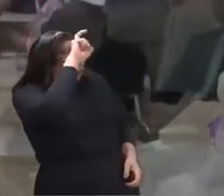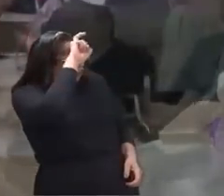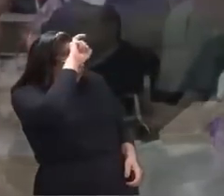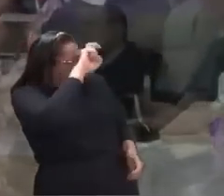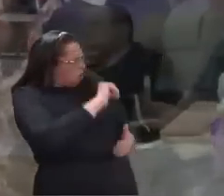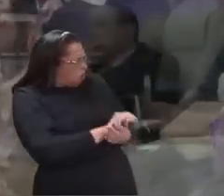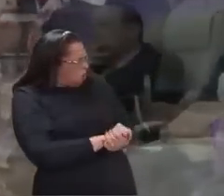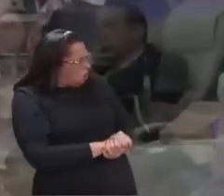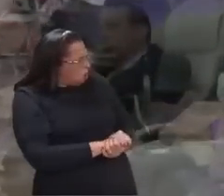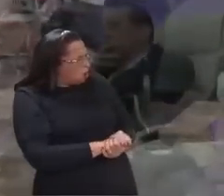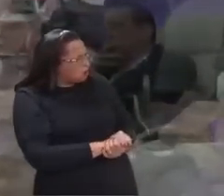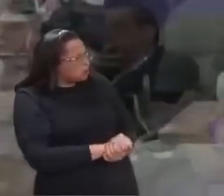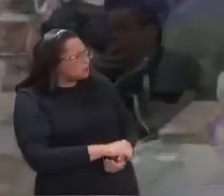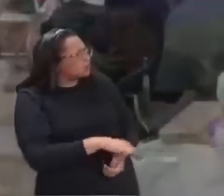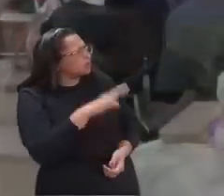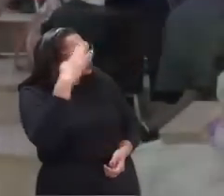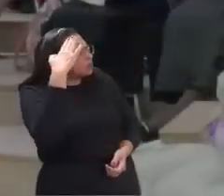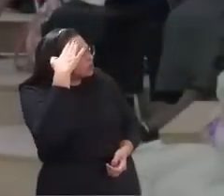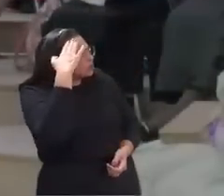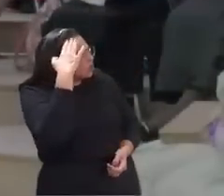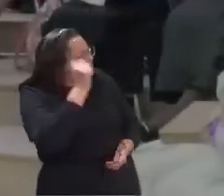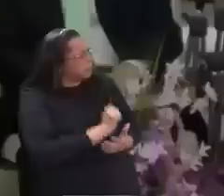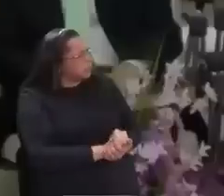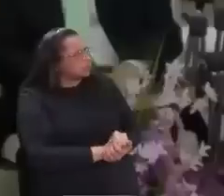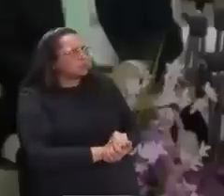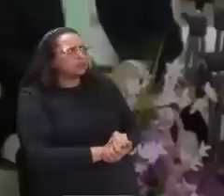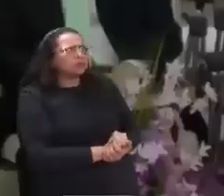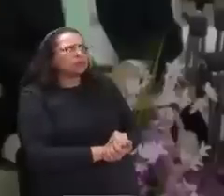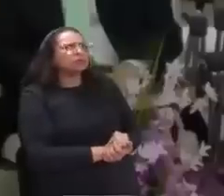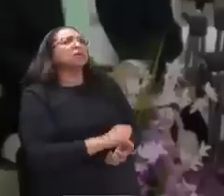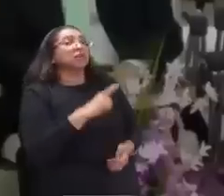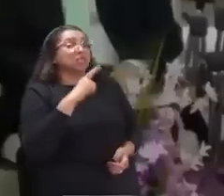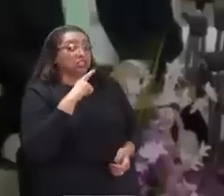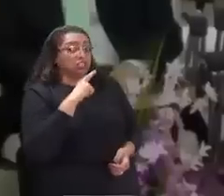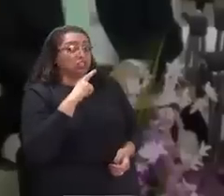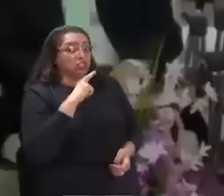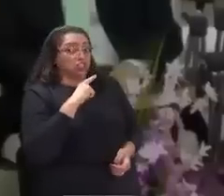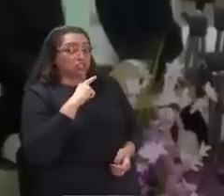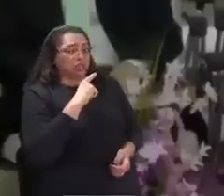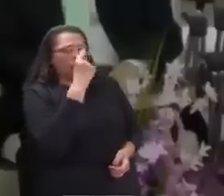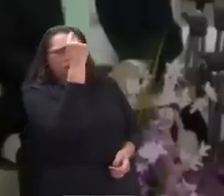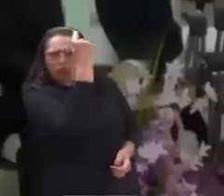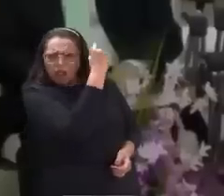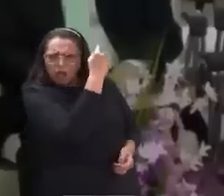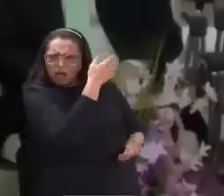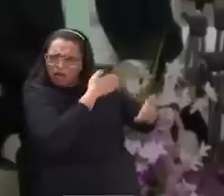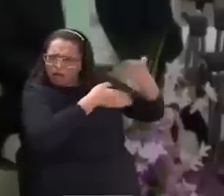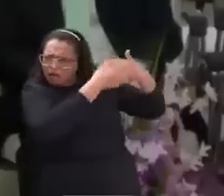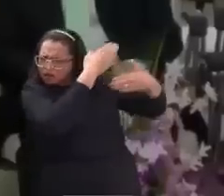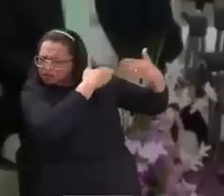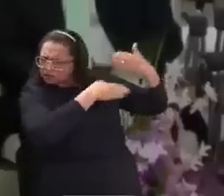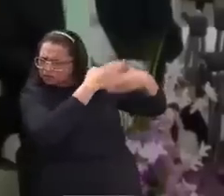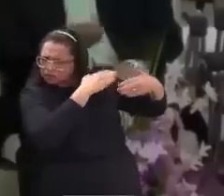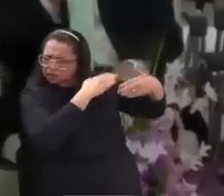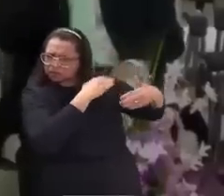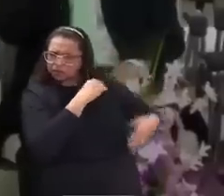José começou a reinar. Veja que fazia tempo. A história tirou José da vida